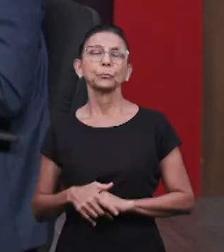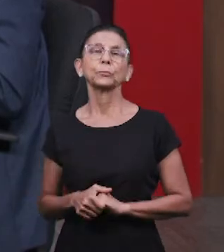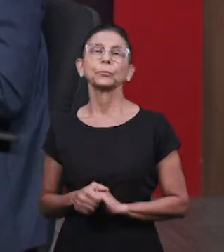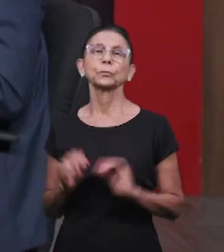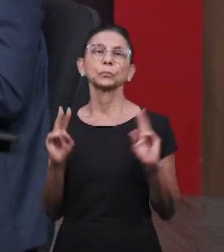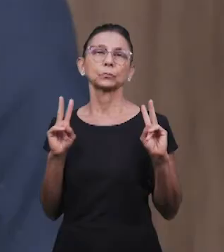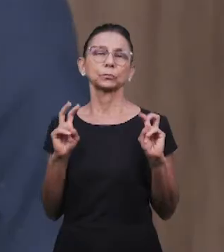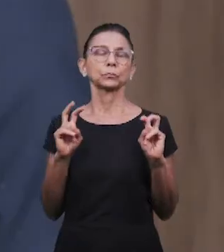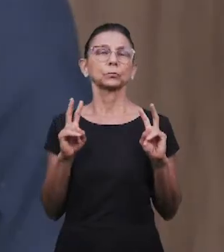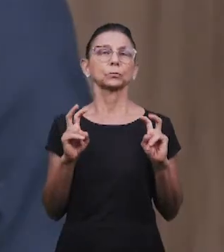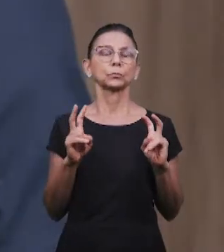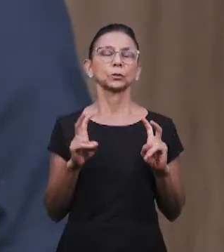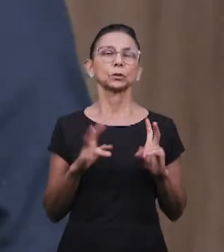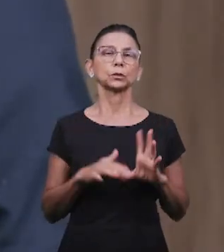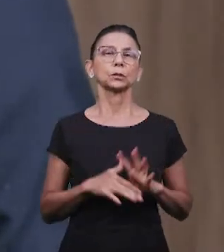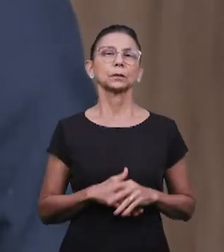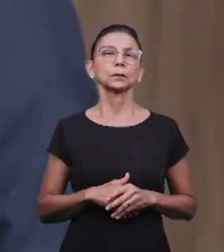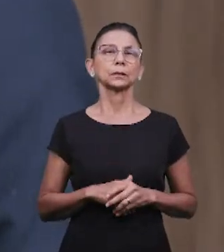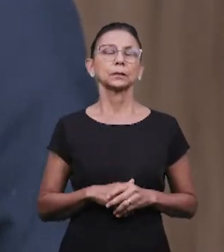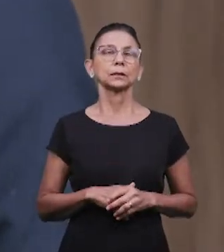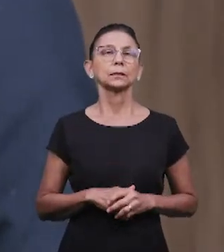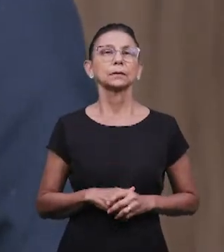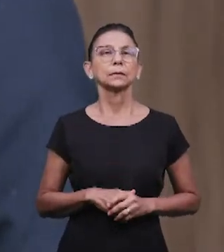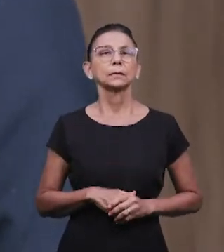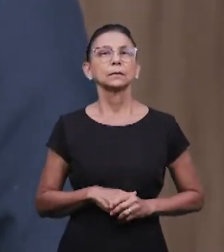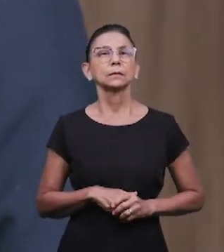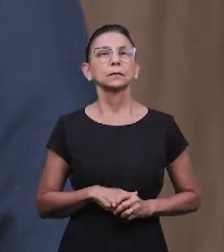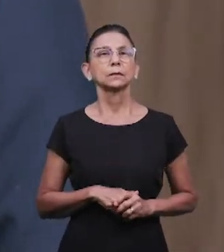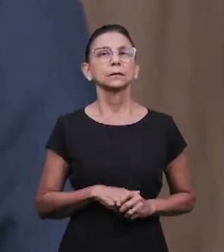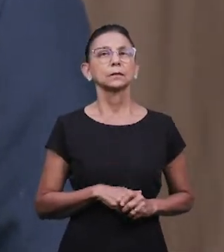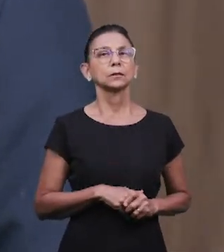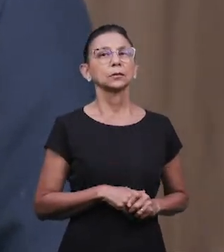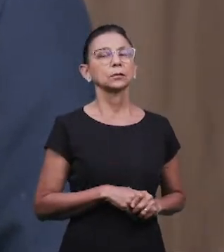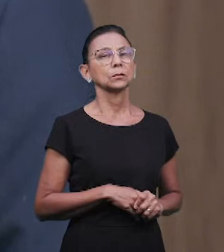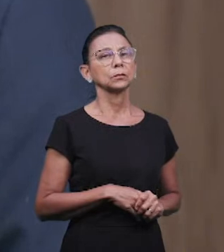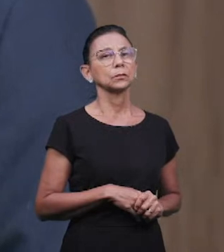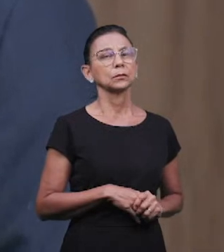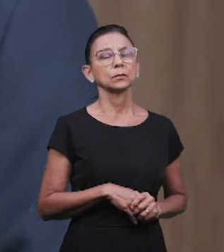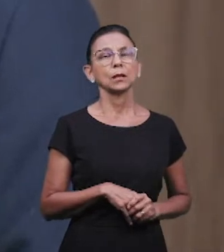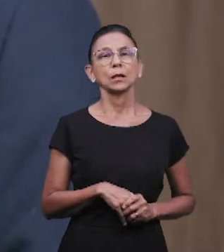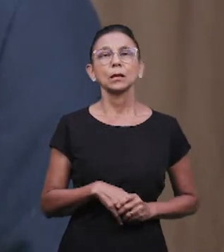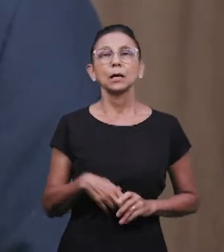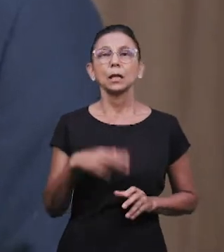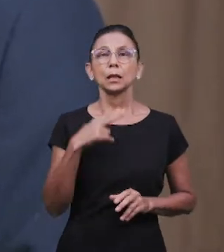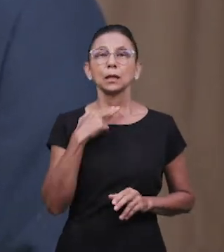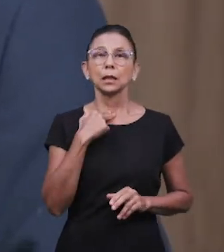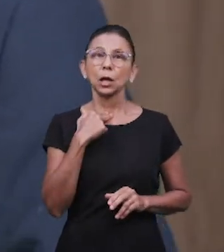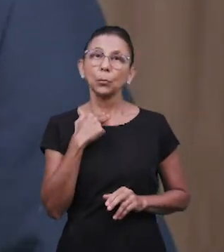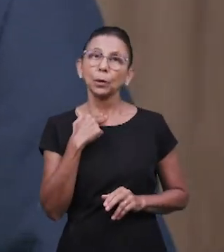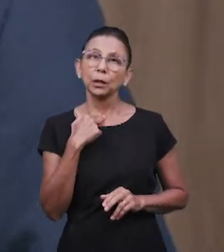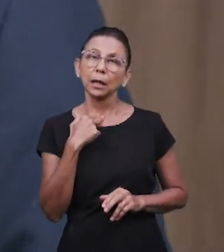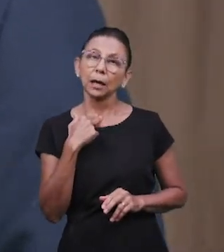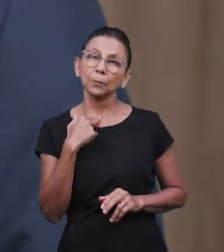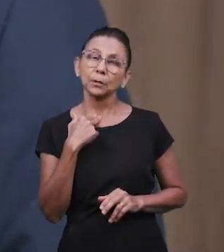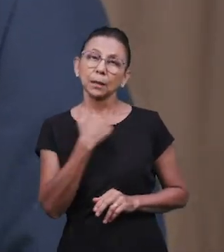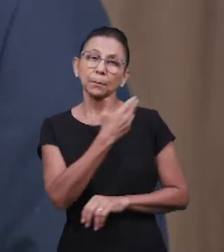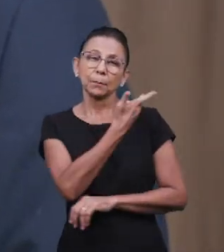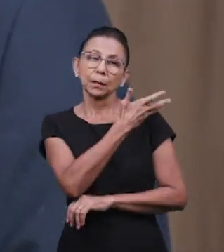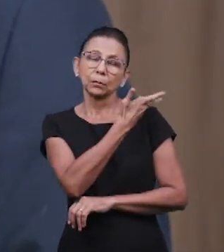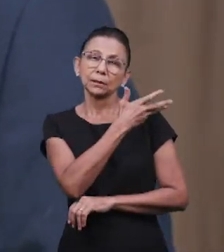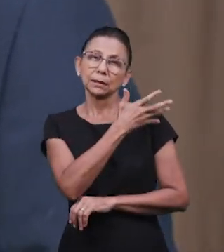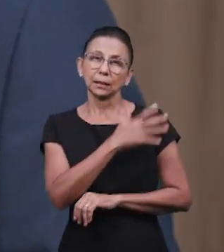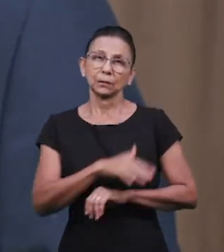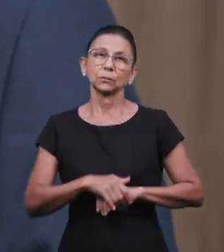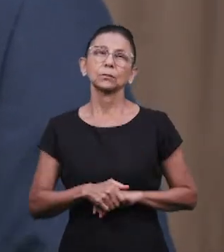o título do tema, o tema desse texto fala sobre condena-se fazer acepção de pessoas, né? Então o Tiago diz